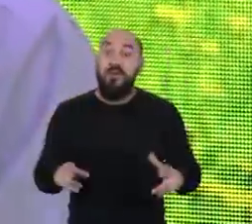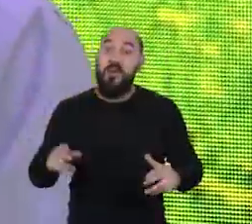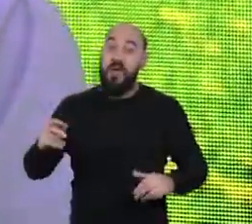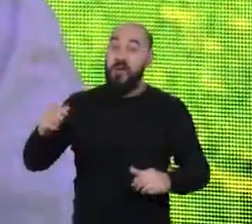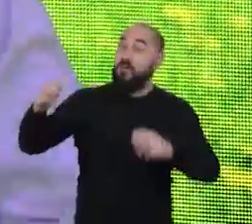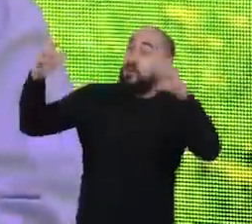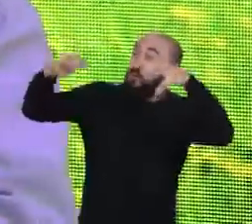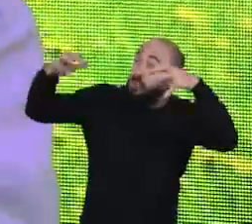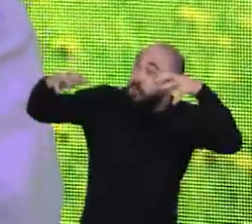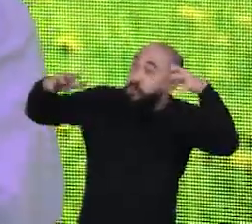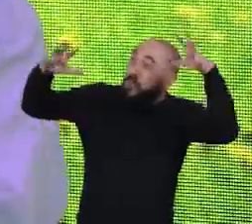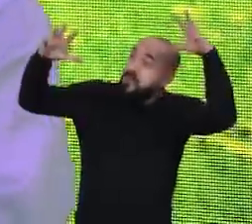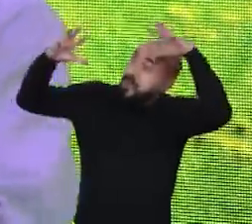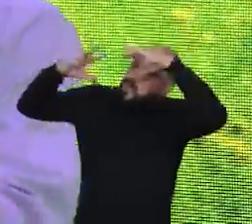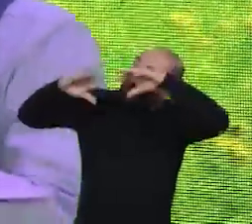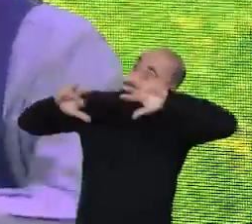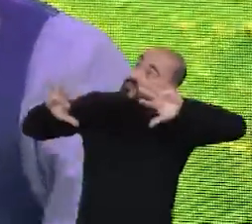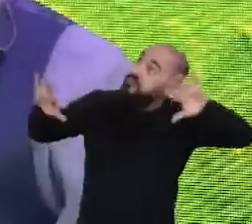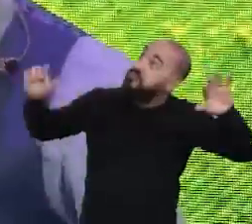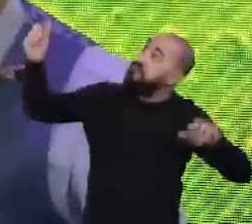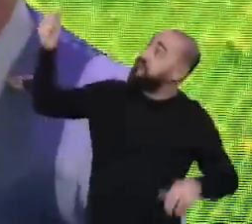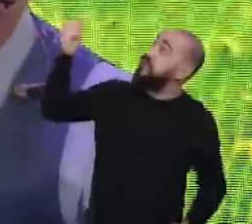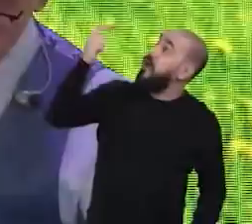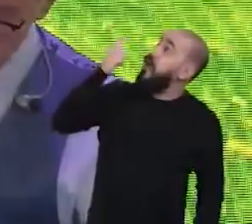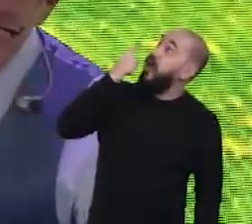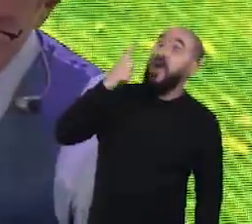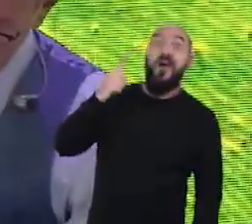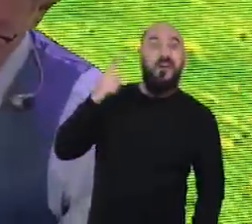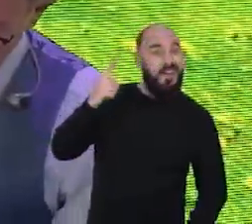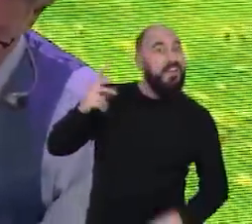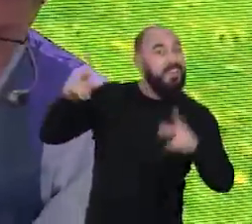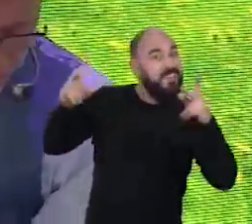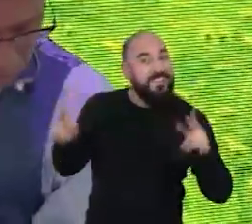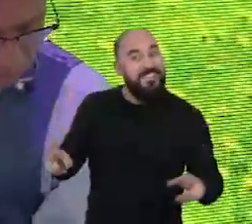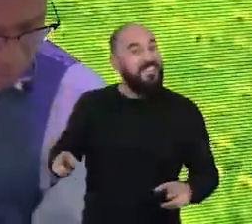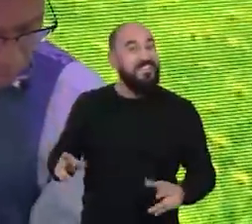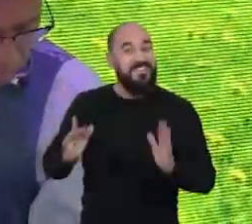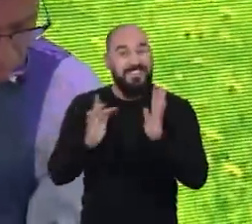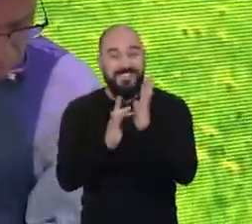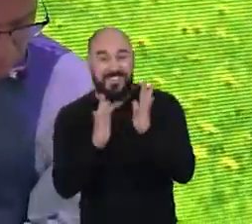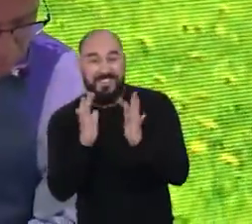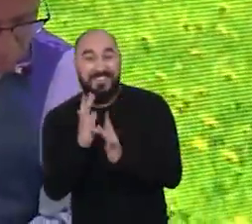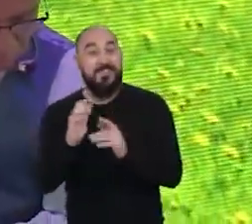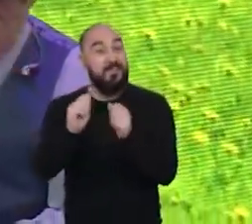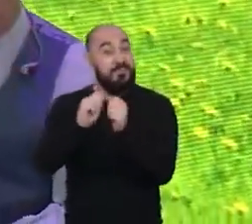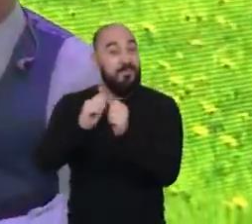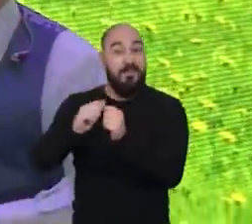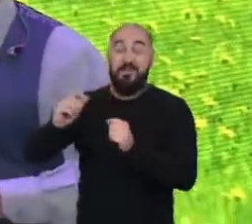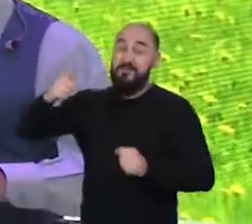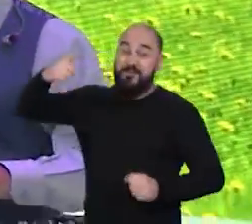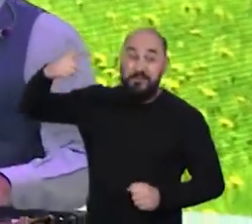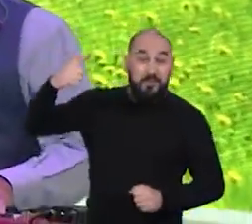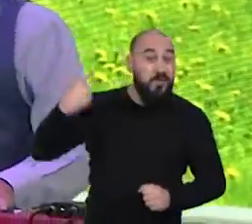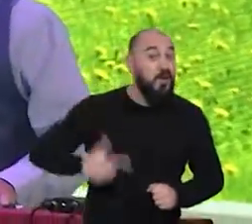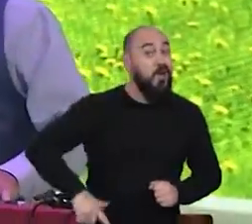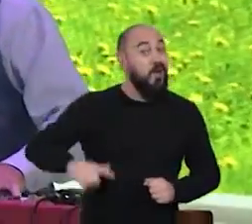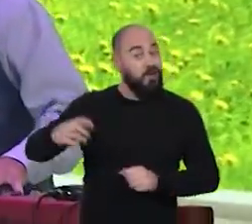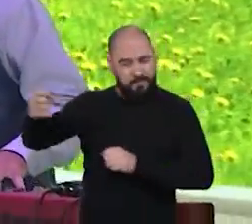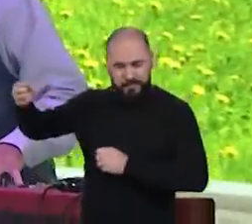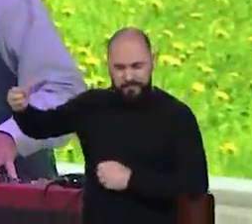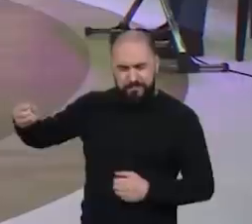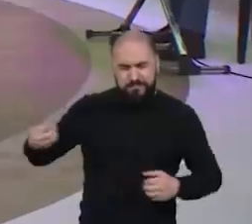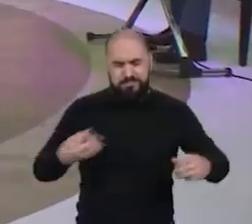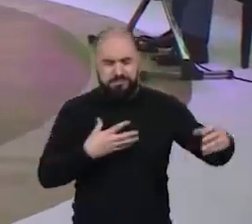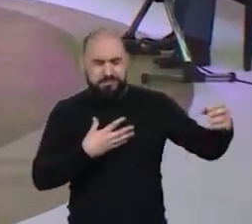a tormenta. Deus faz tudo novo, de novo, pra você.